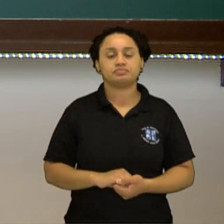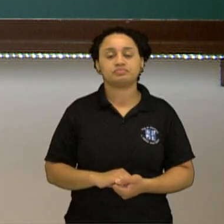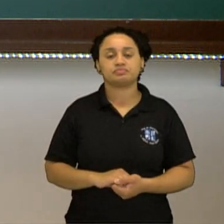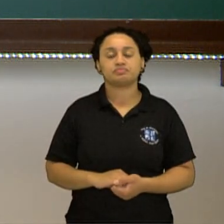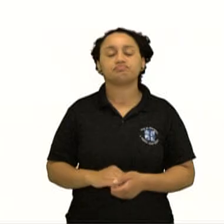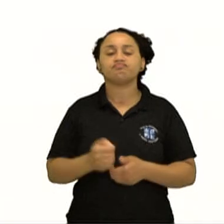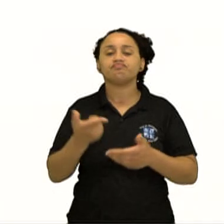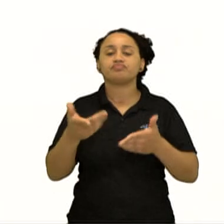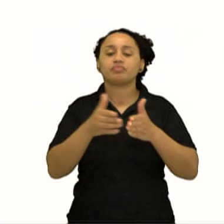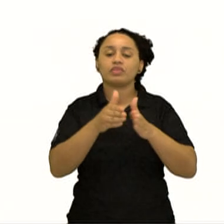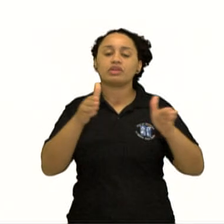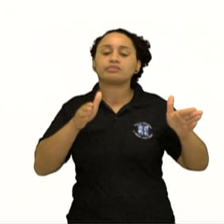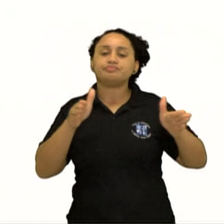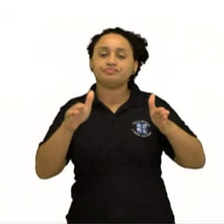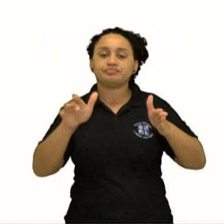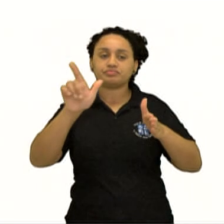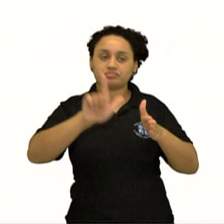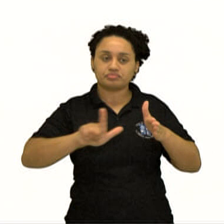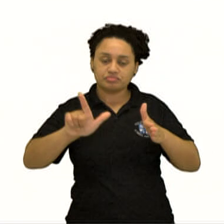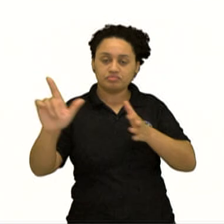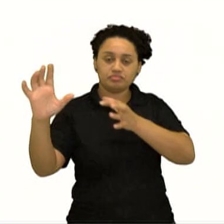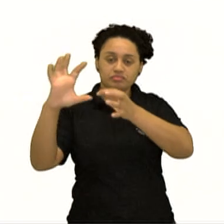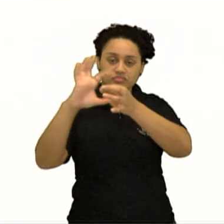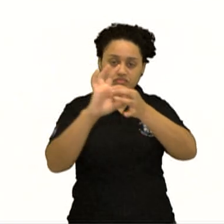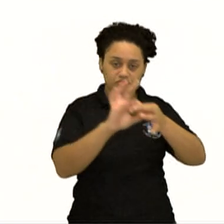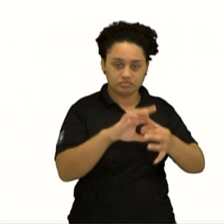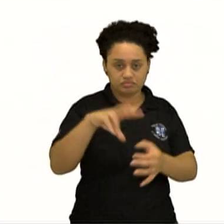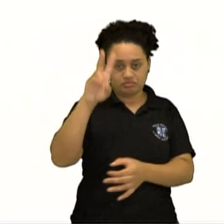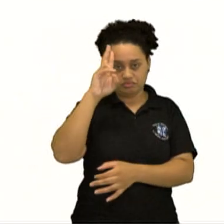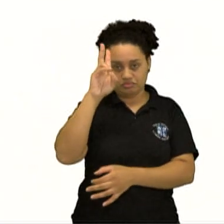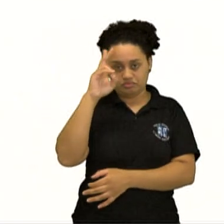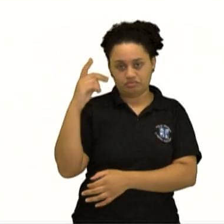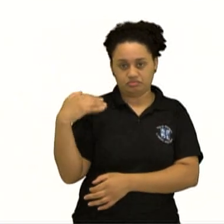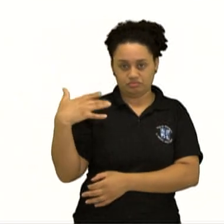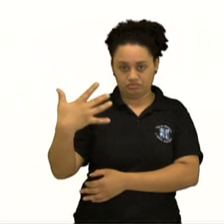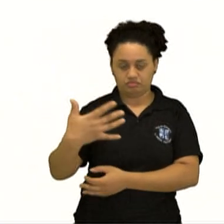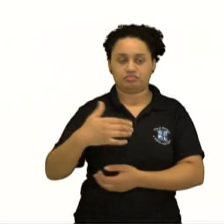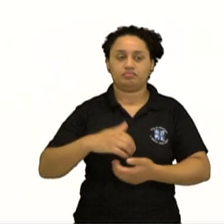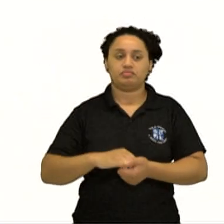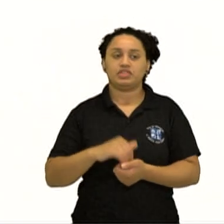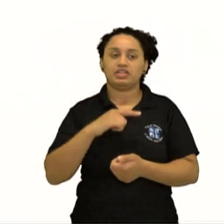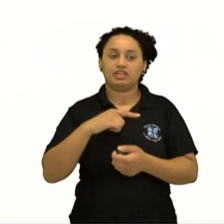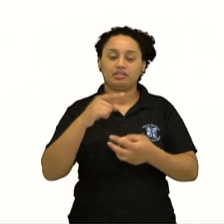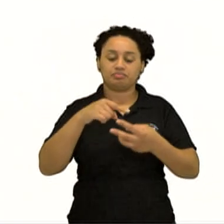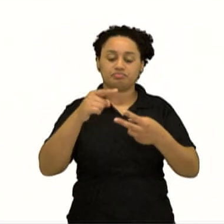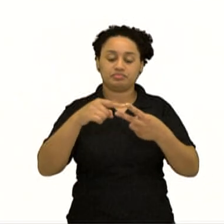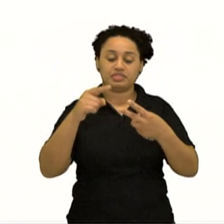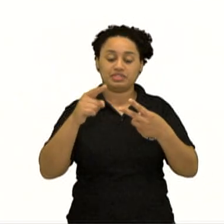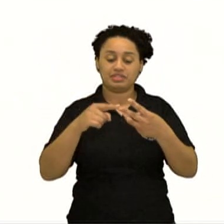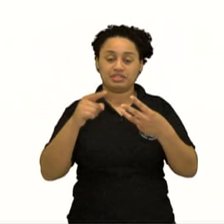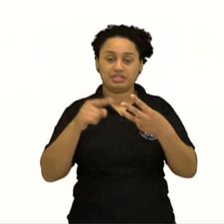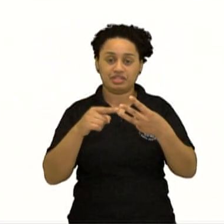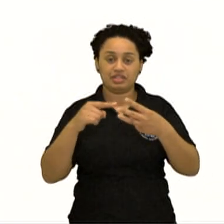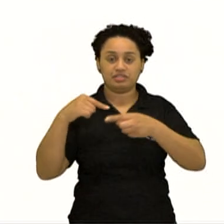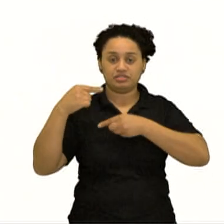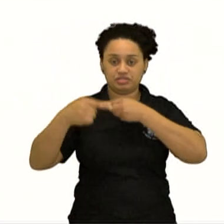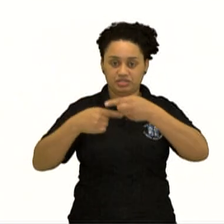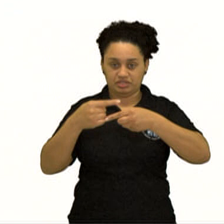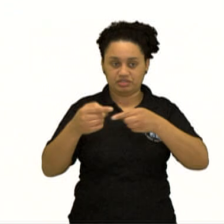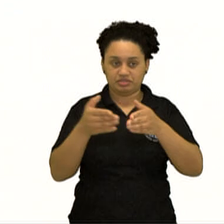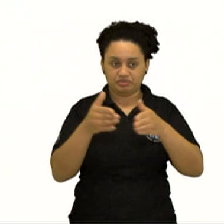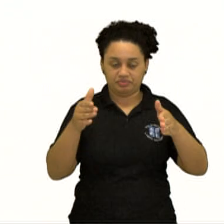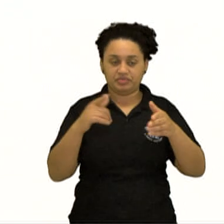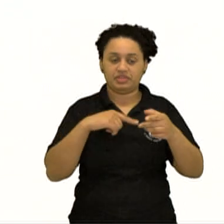O modernismo, o contexto histórico. Nós temos 3 gerações modernistas. Crise